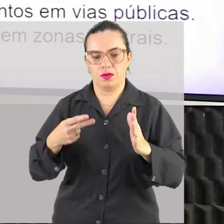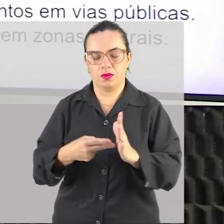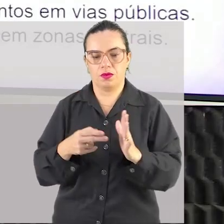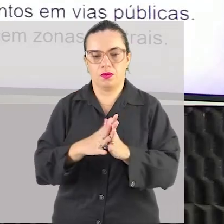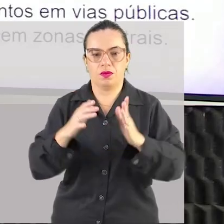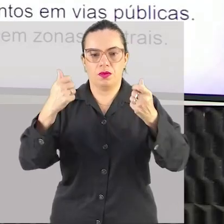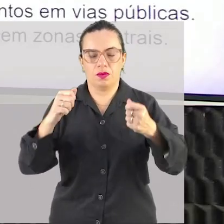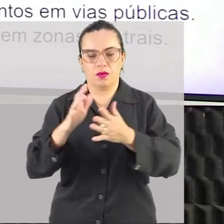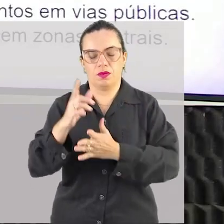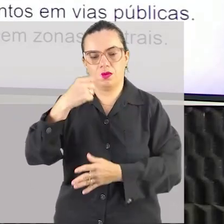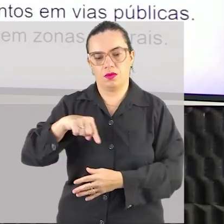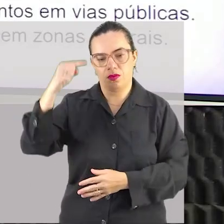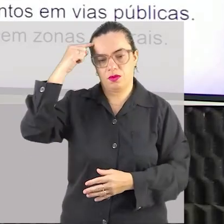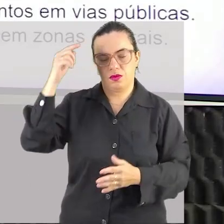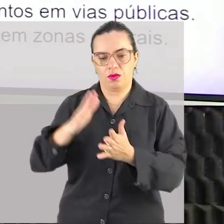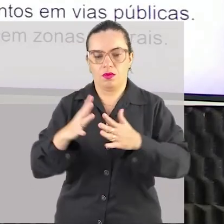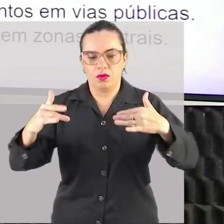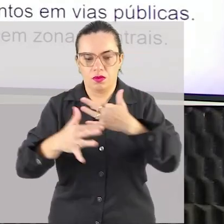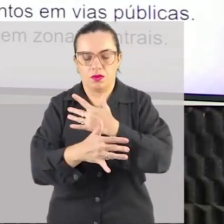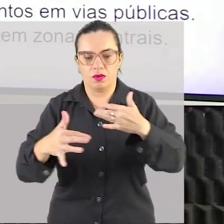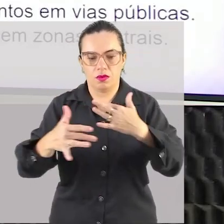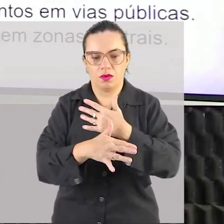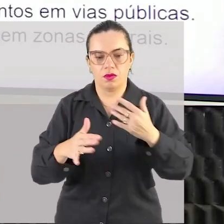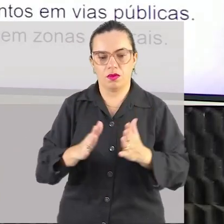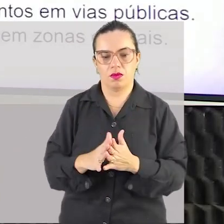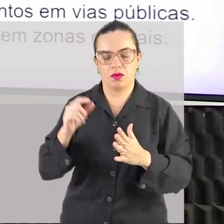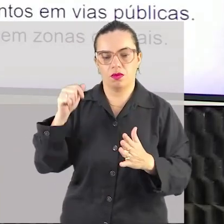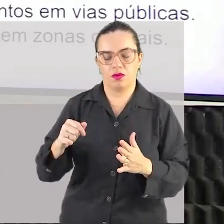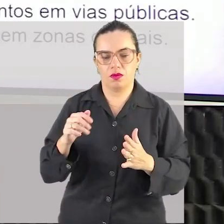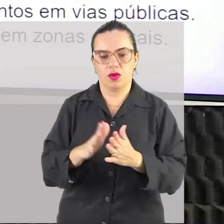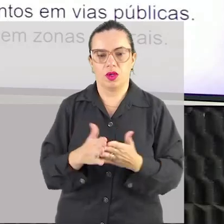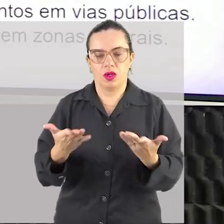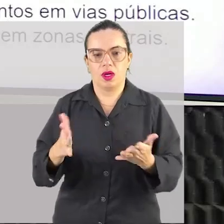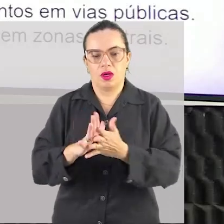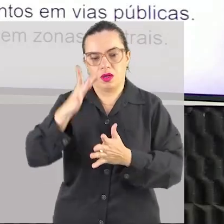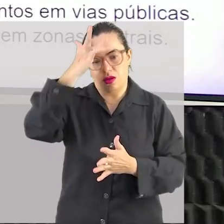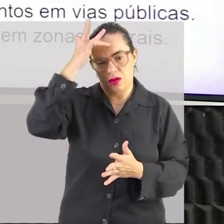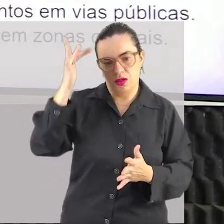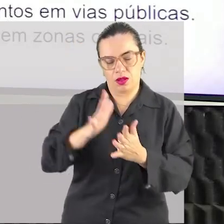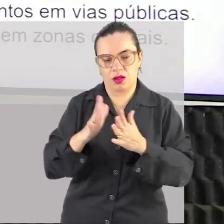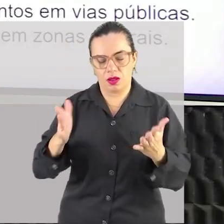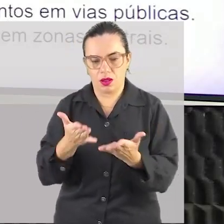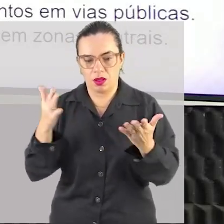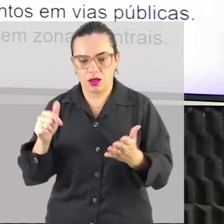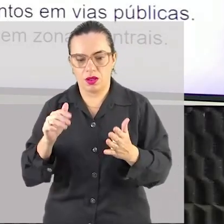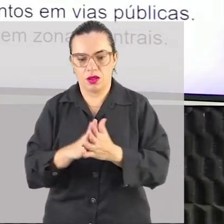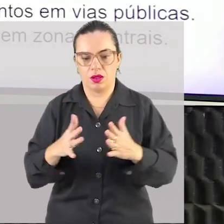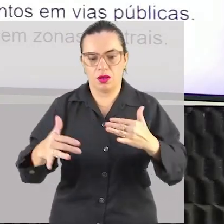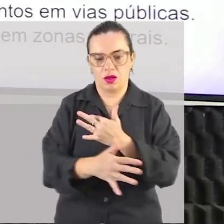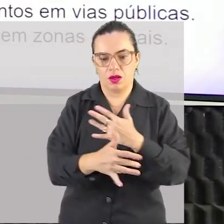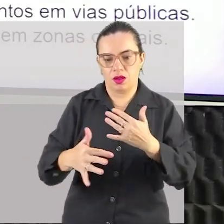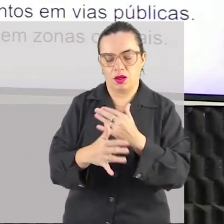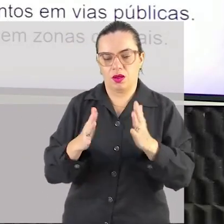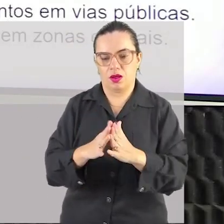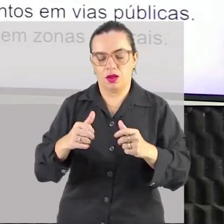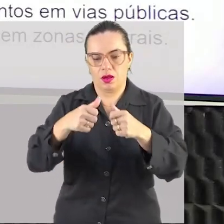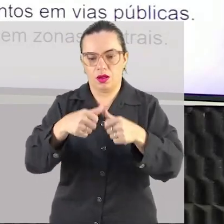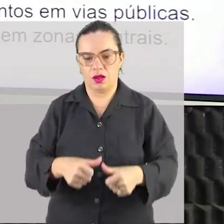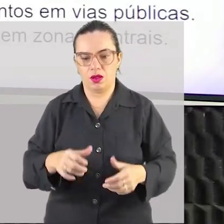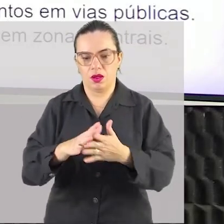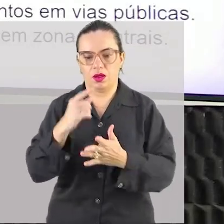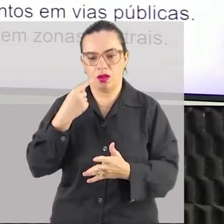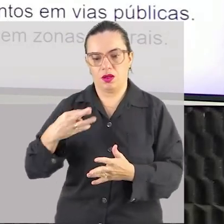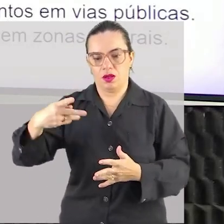é preciso pensar a cidade para a cidade e para quem anima a cidade quando ele fala bem que ocupação de